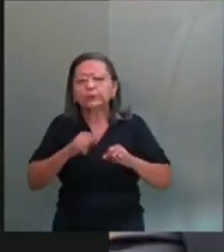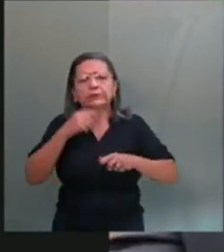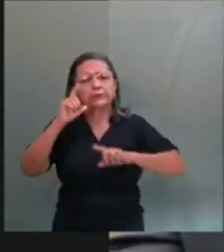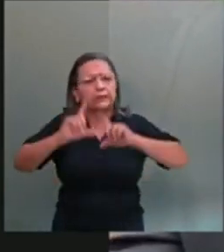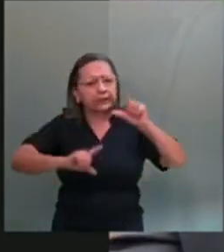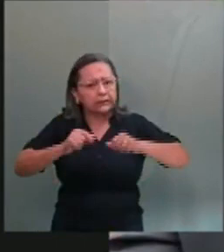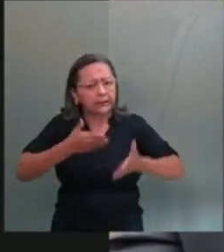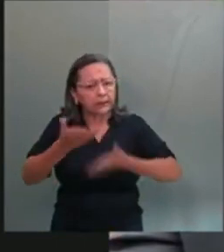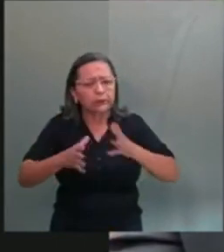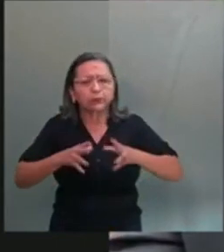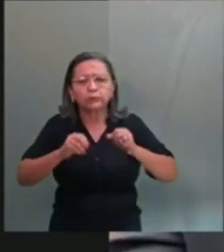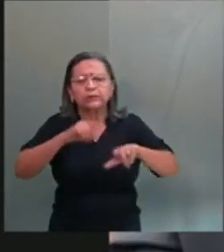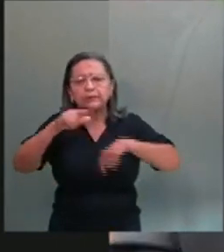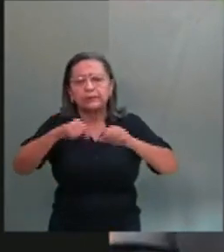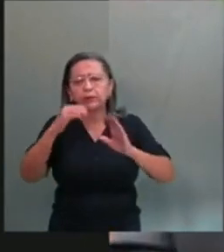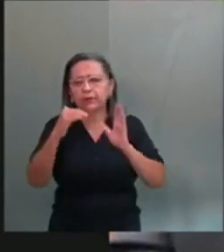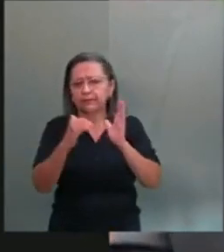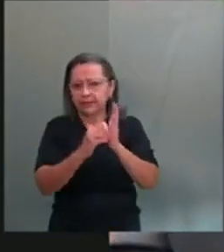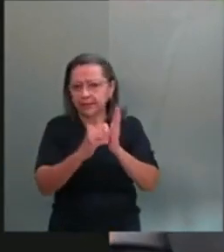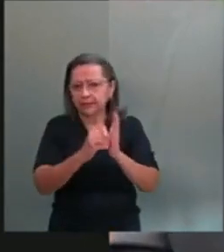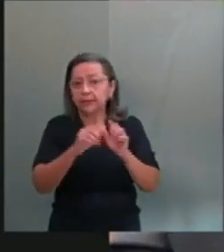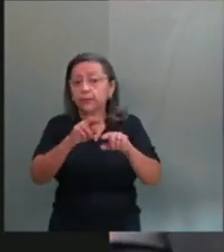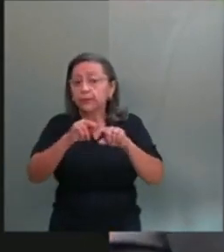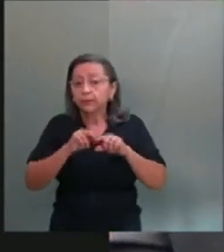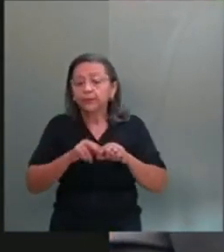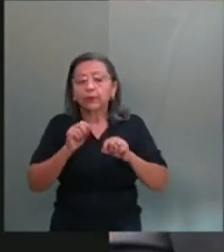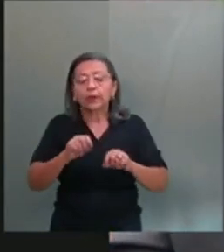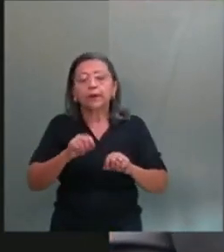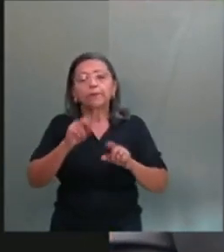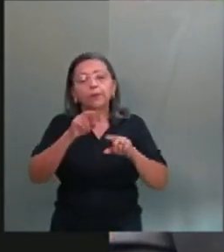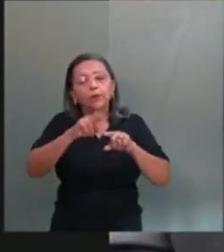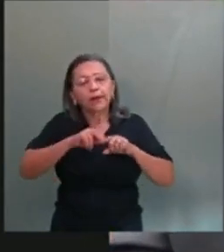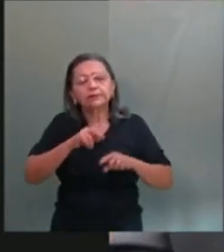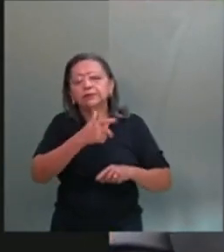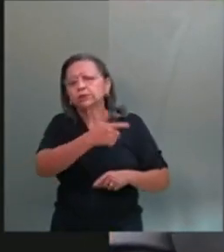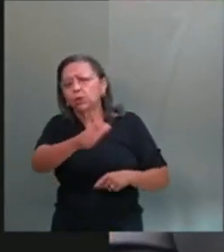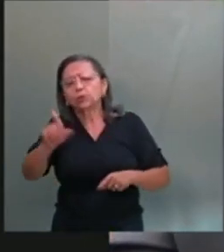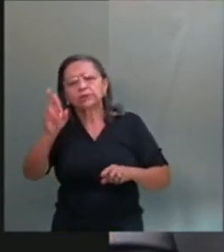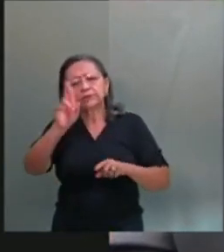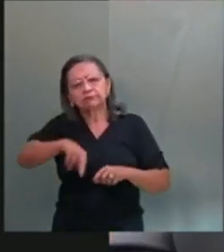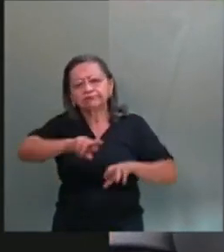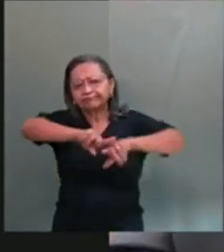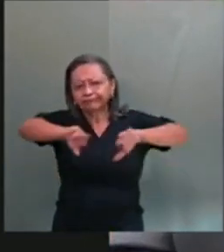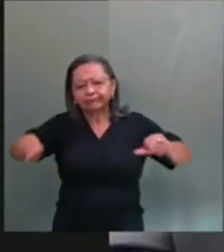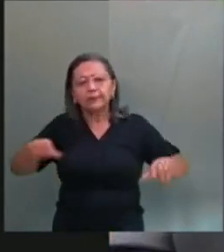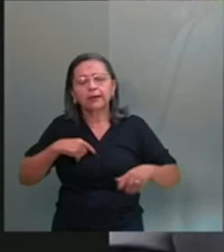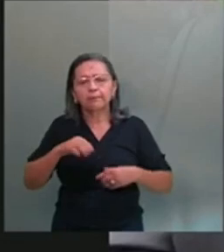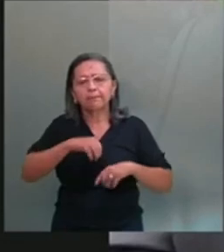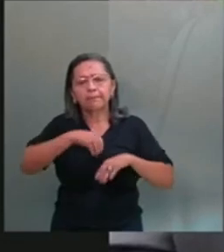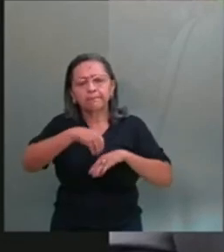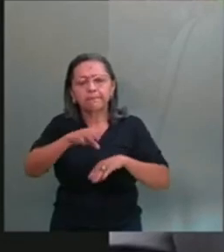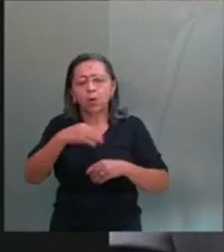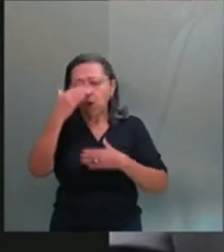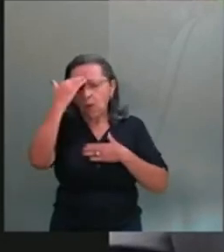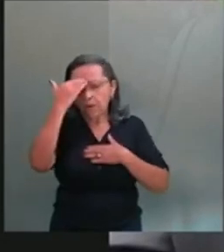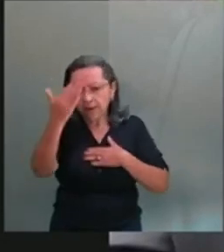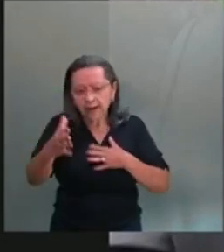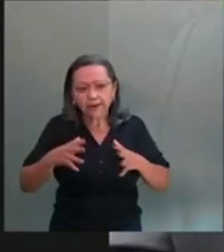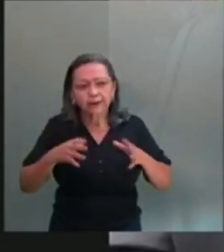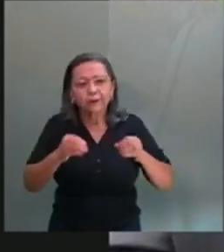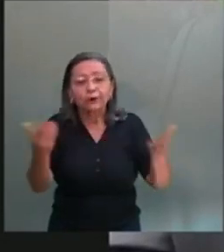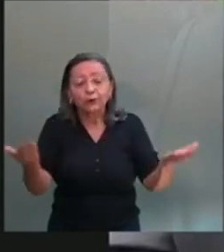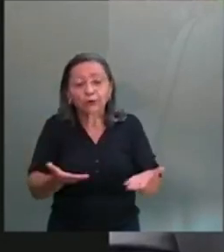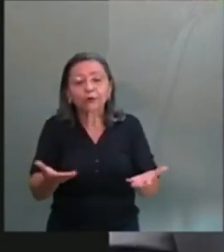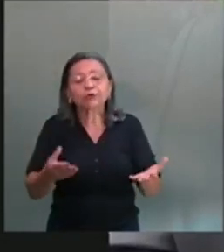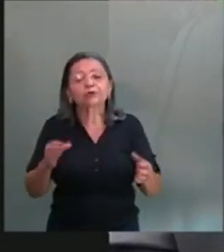a todos que trabalham nesta casa. Portanto, por estas e outras razões, deixo o meu sincero obrigado a todos que hoje fazem a